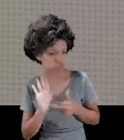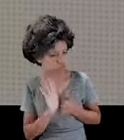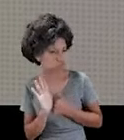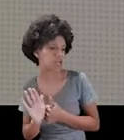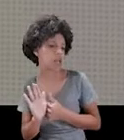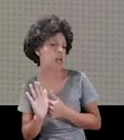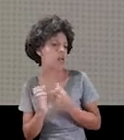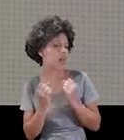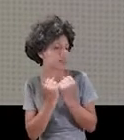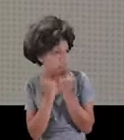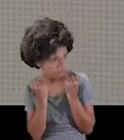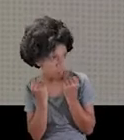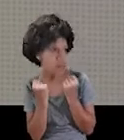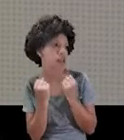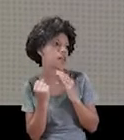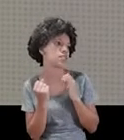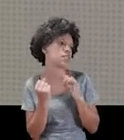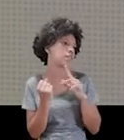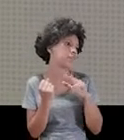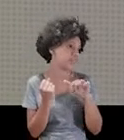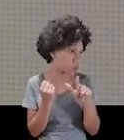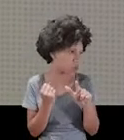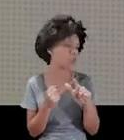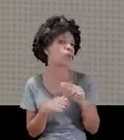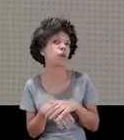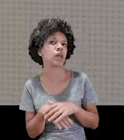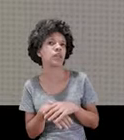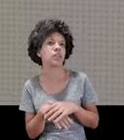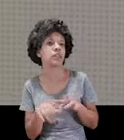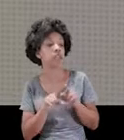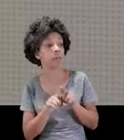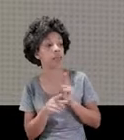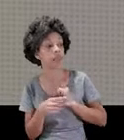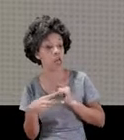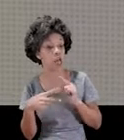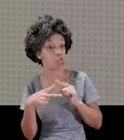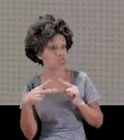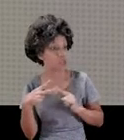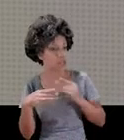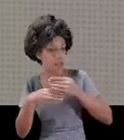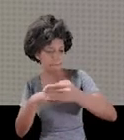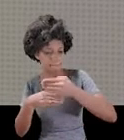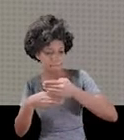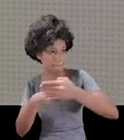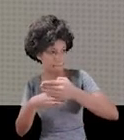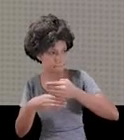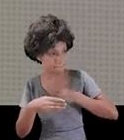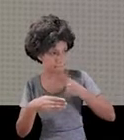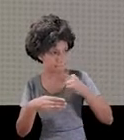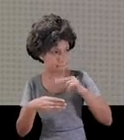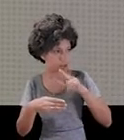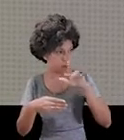pelo Defesa Civil ela destruiu as pessoas que tem que ter duas paredes pelo